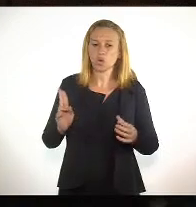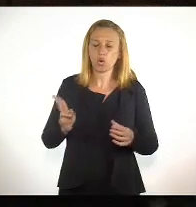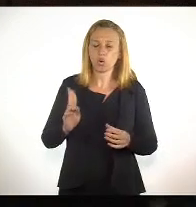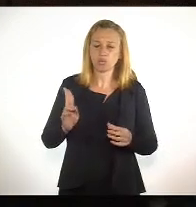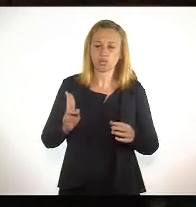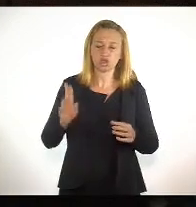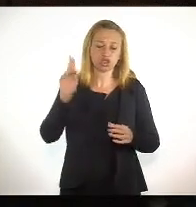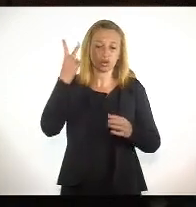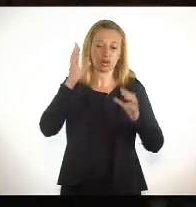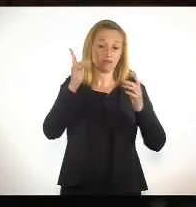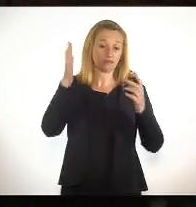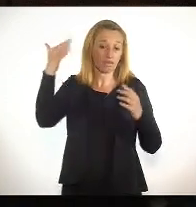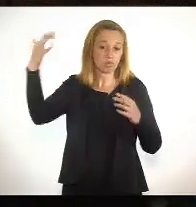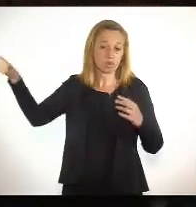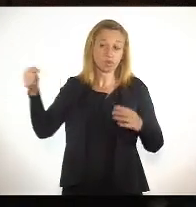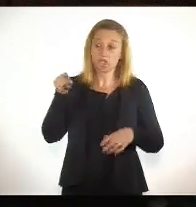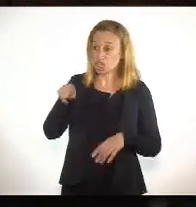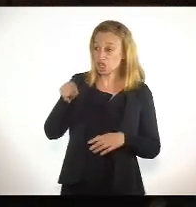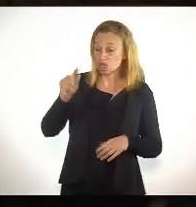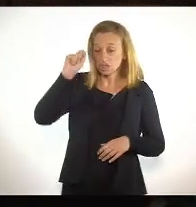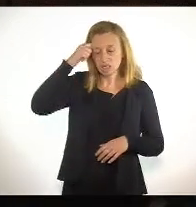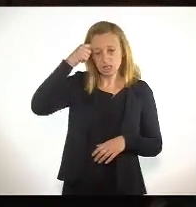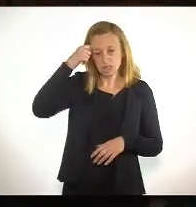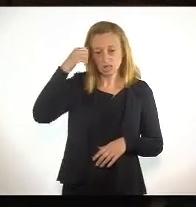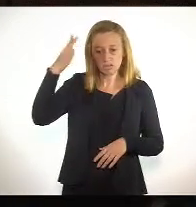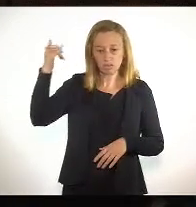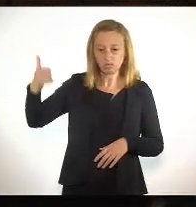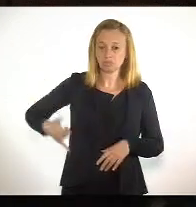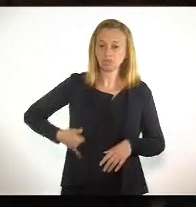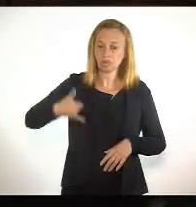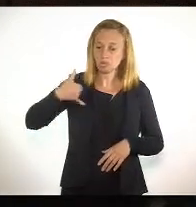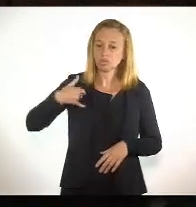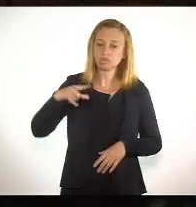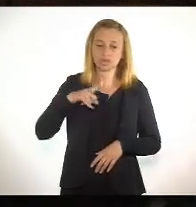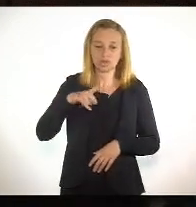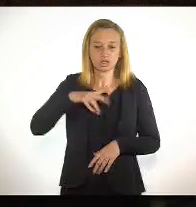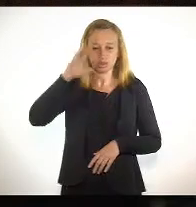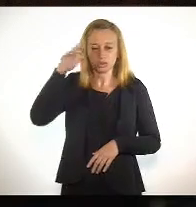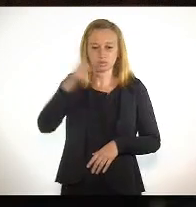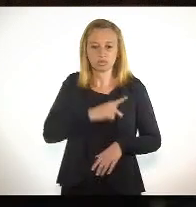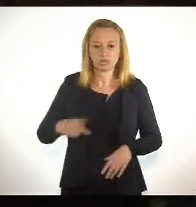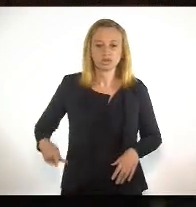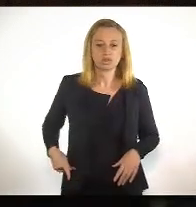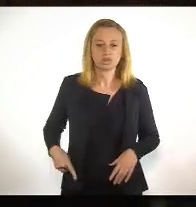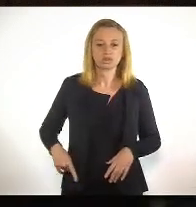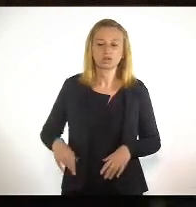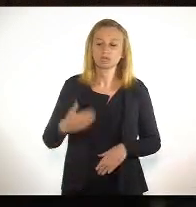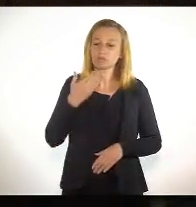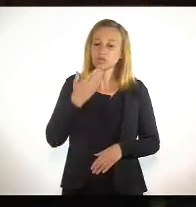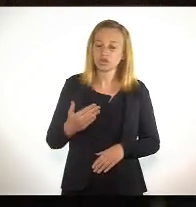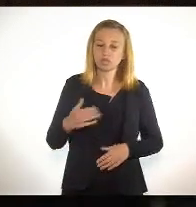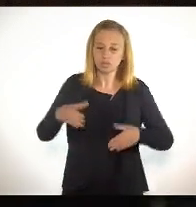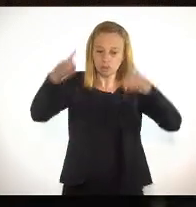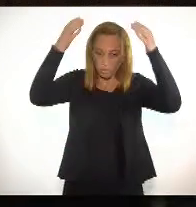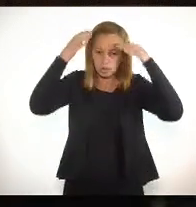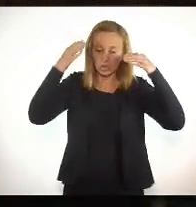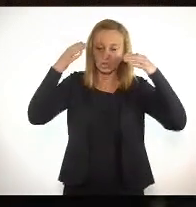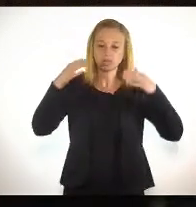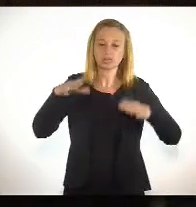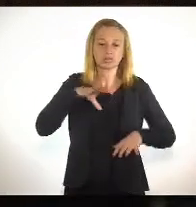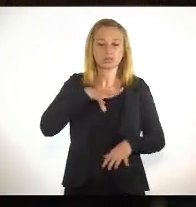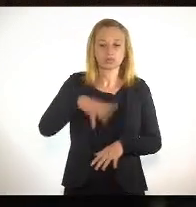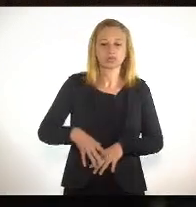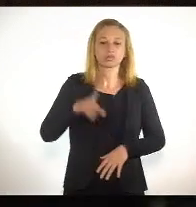grande negro brasileiro que nos orgulha tanto, senhora presidente, pediu ao rei de Portugal, Dom